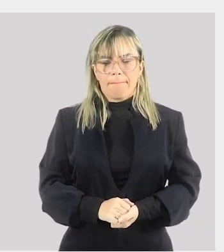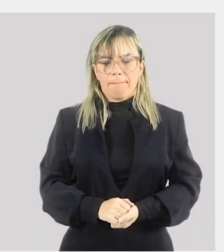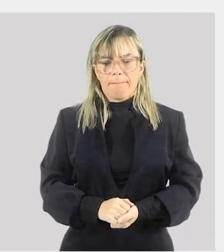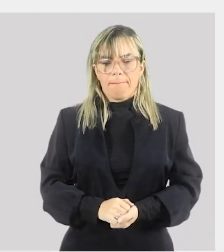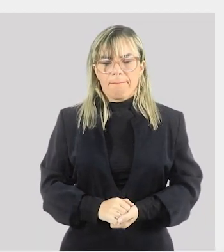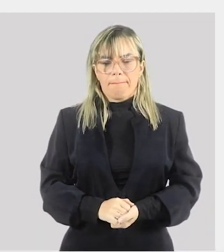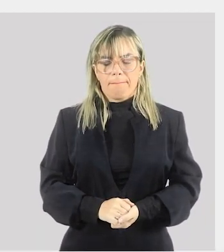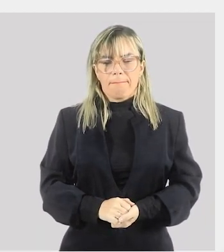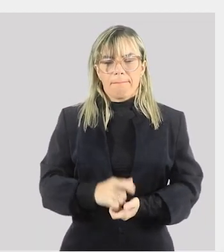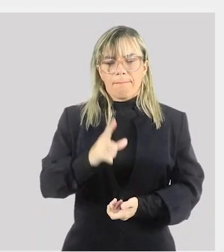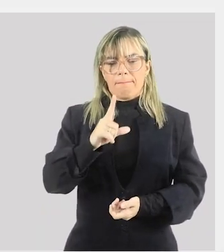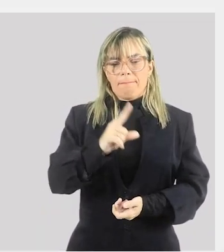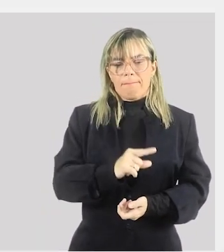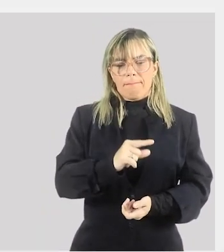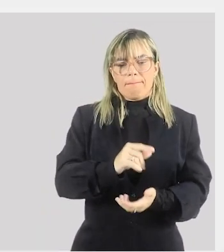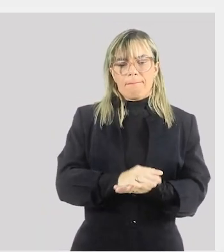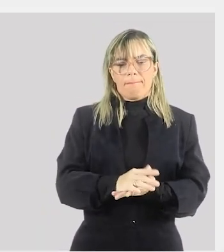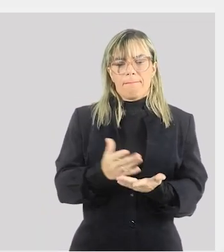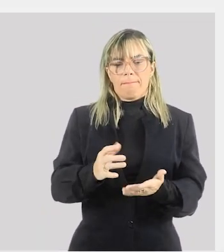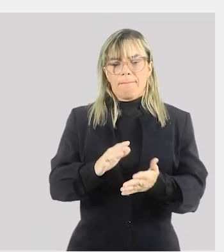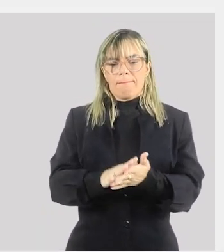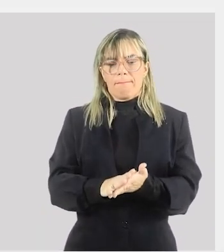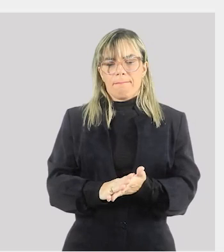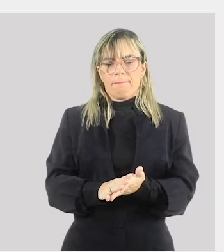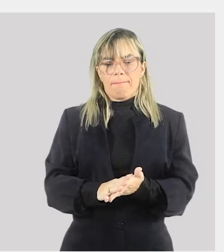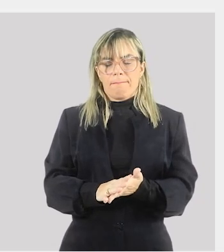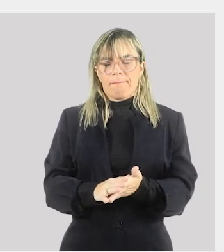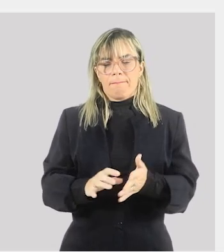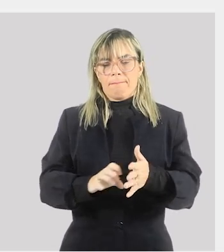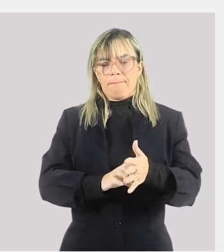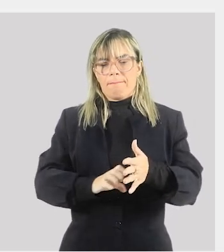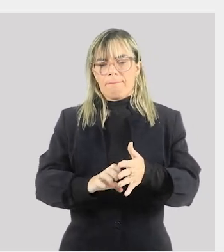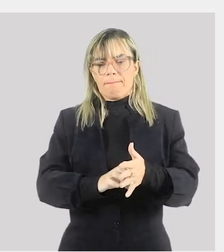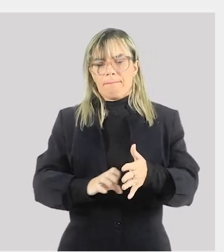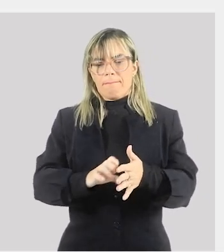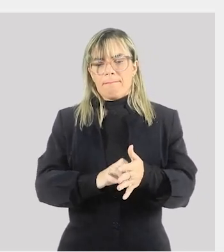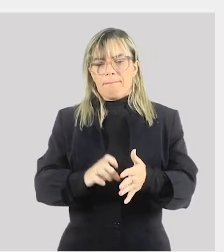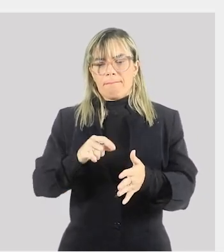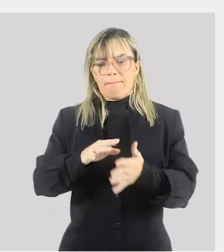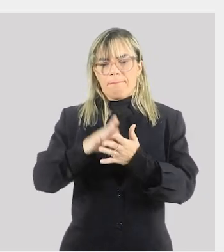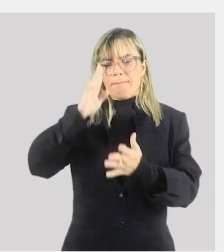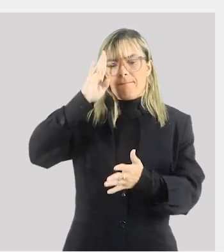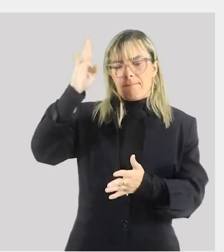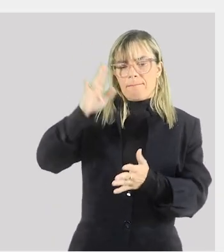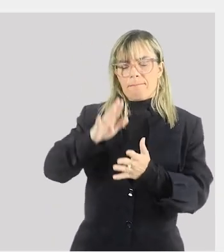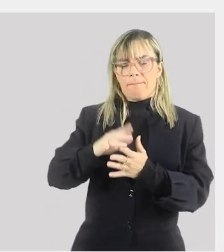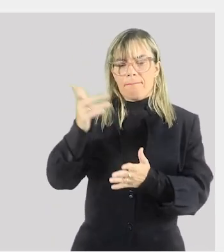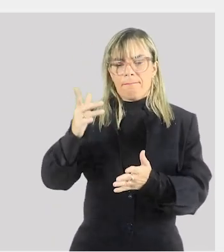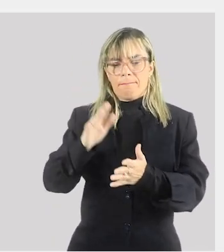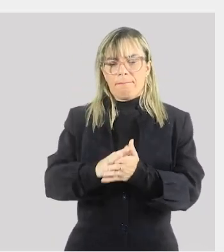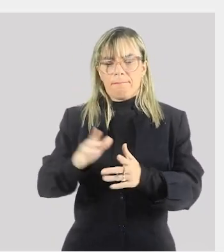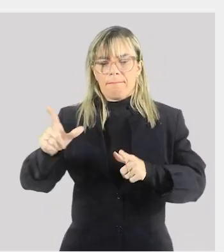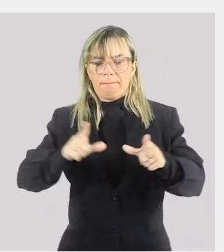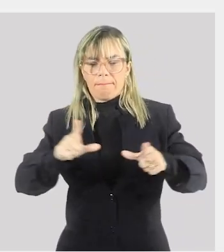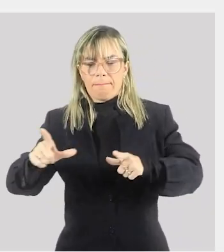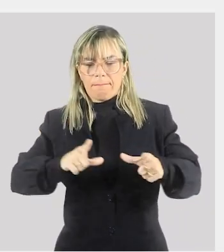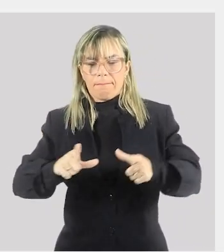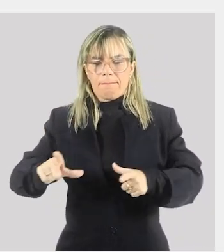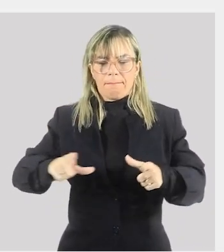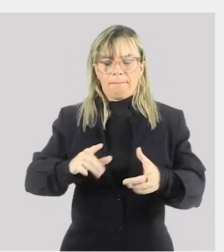pequenas empresas são os principais geradores de riquezas no comércio do Brasil. Lembrando que como elas são as